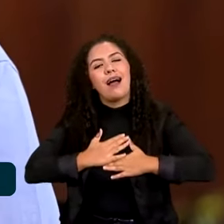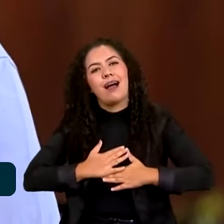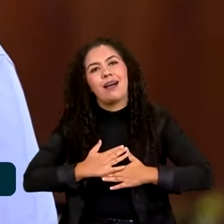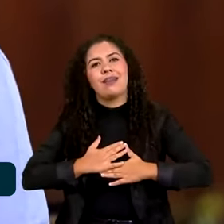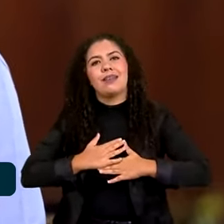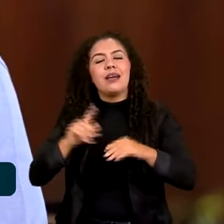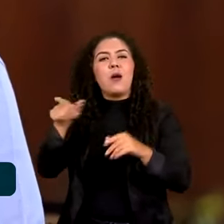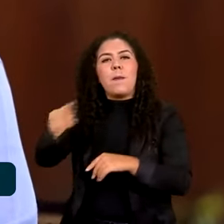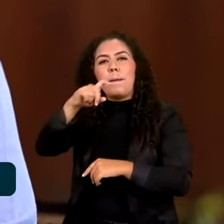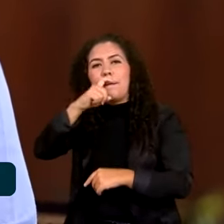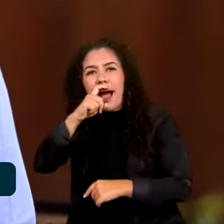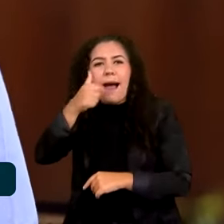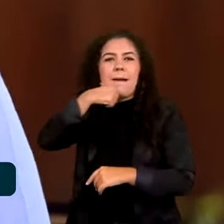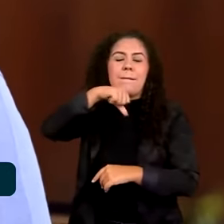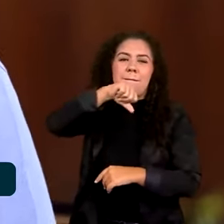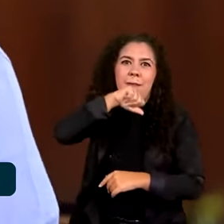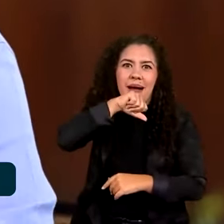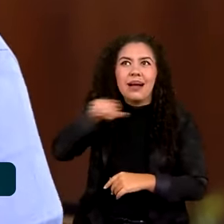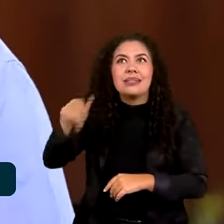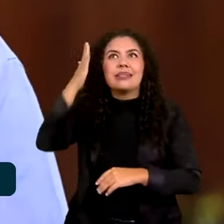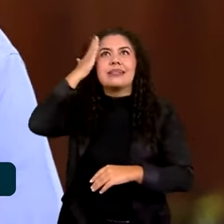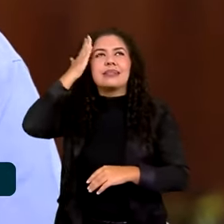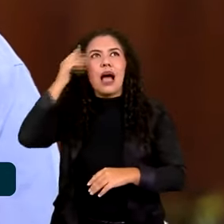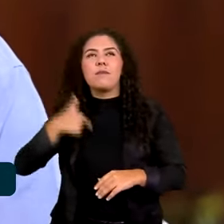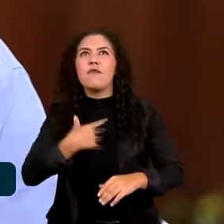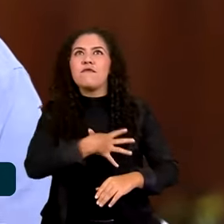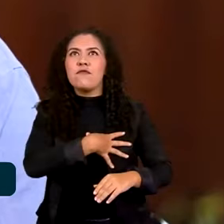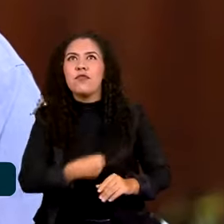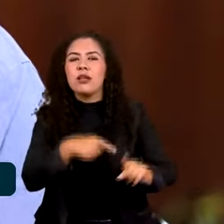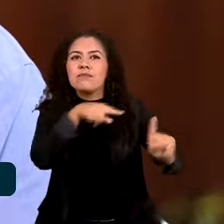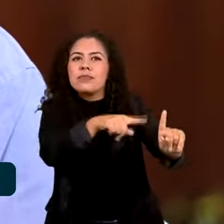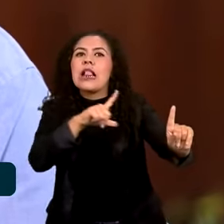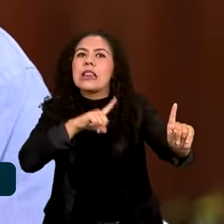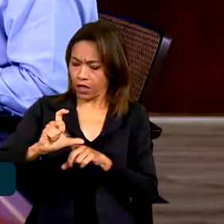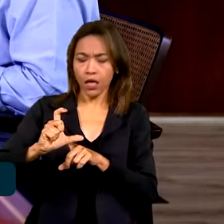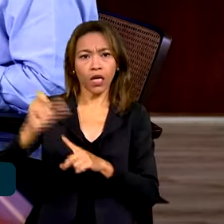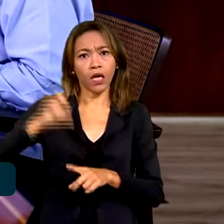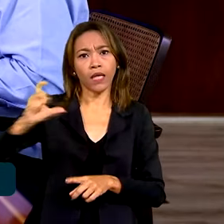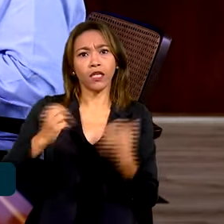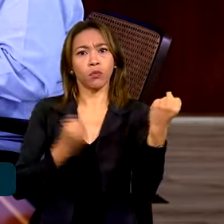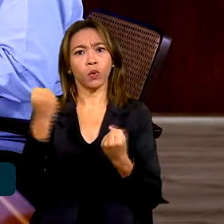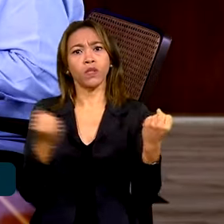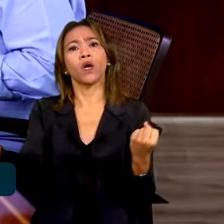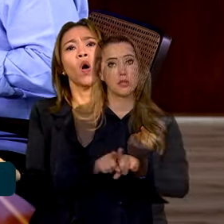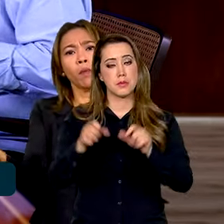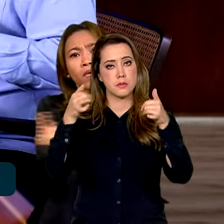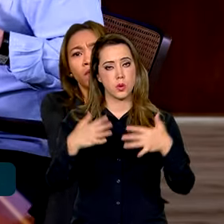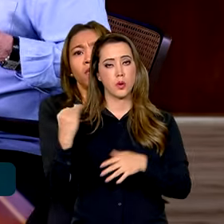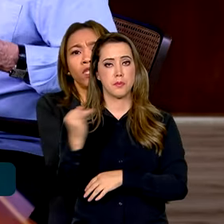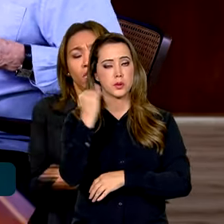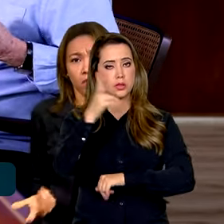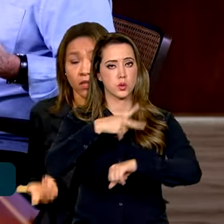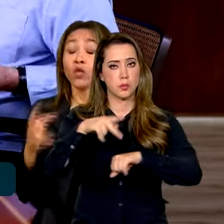pai, ele sabendo que é seu filho está numa escola de tempo integral. Lula também defendeu a importância